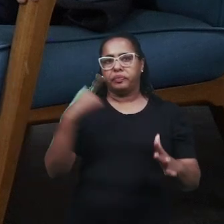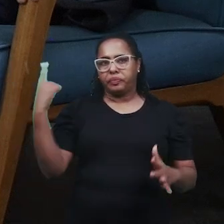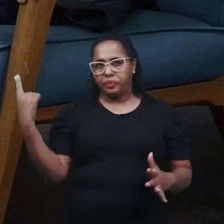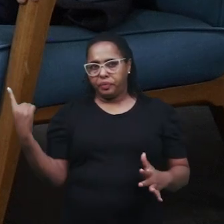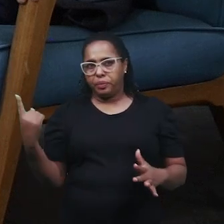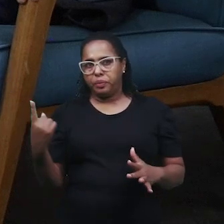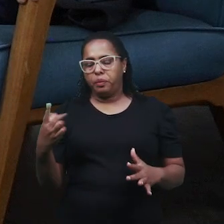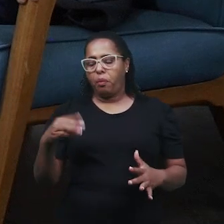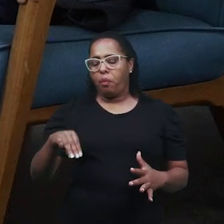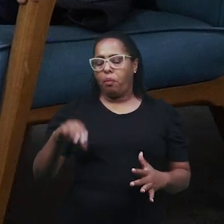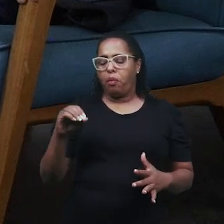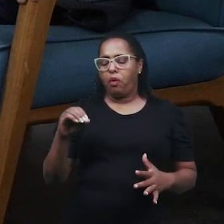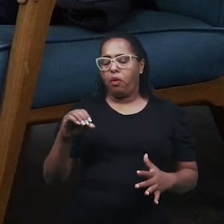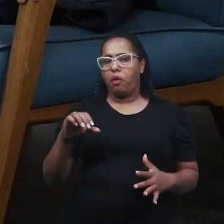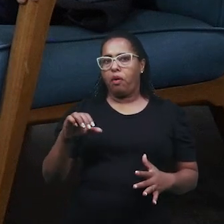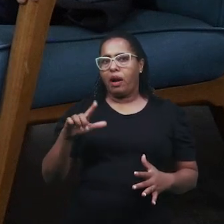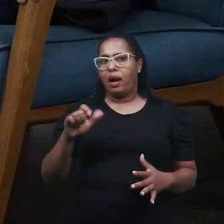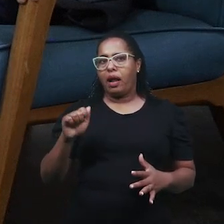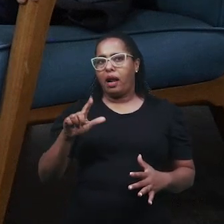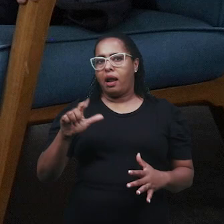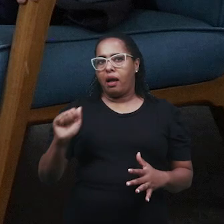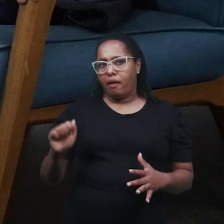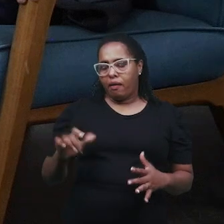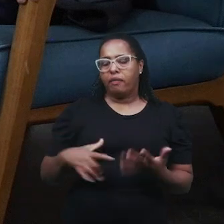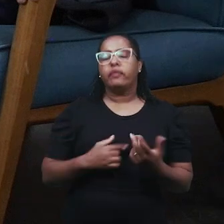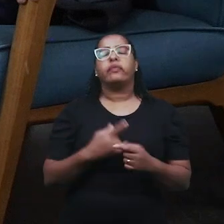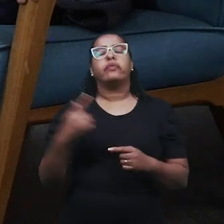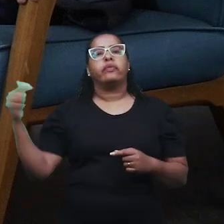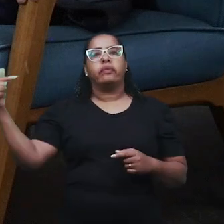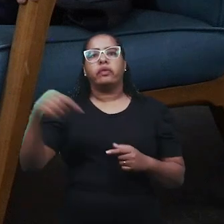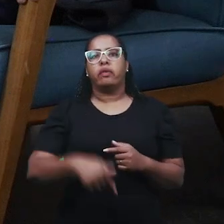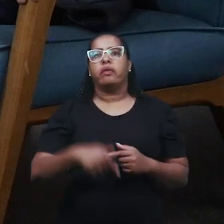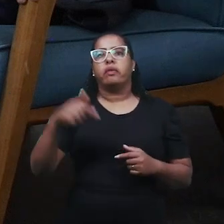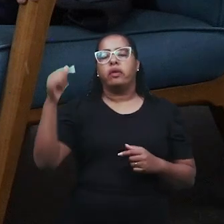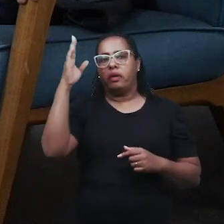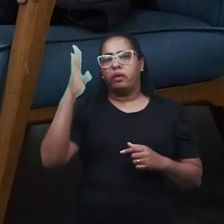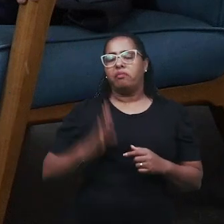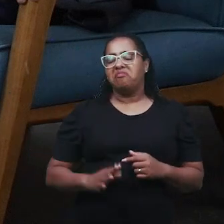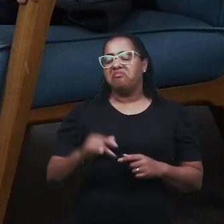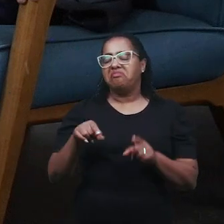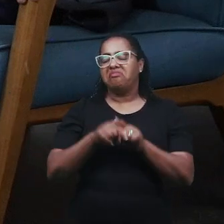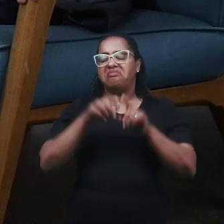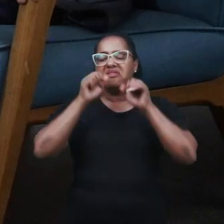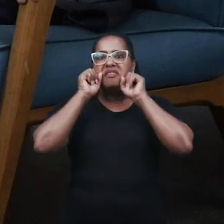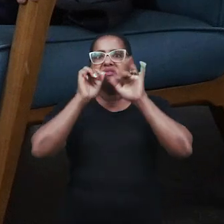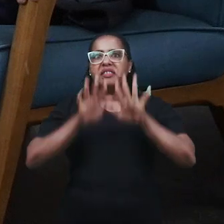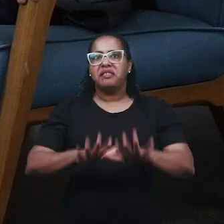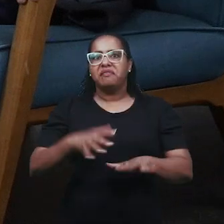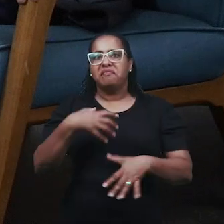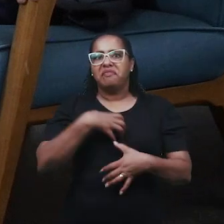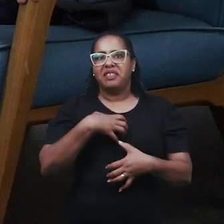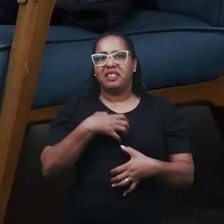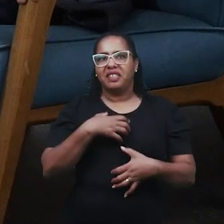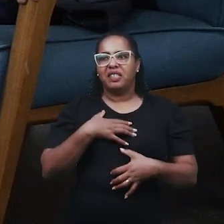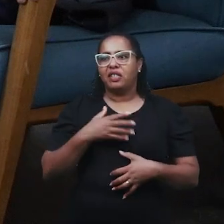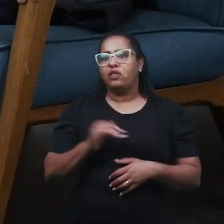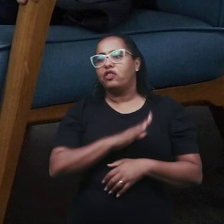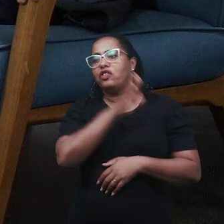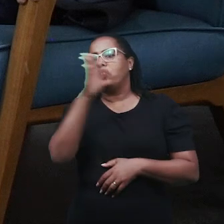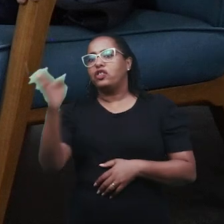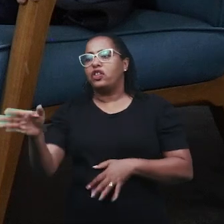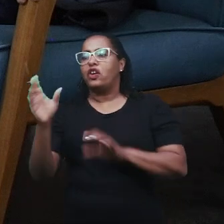irmão dele, mais velho, que também é pastor, já esteve no Brasil, recebeu uma grande bênção, começou a aplicar algumas